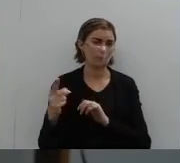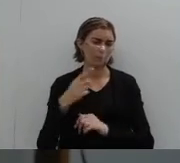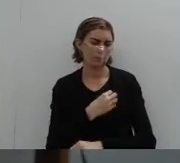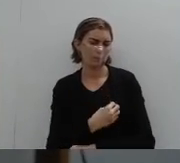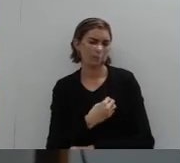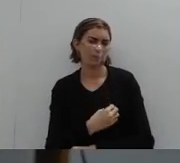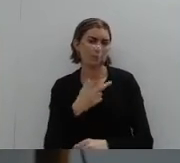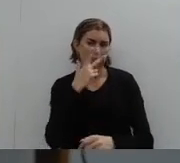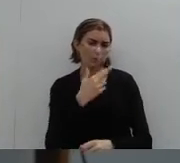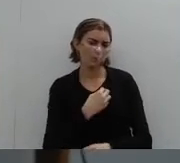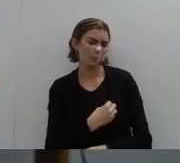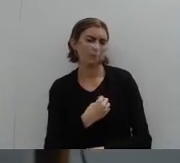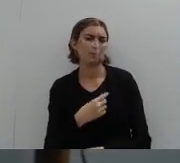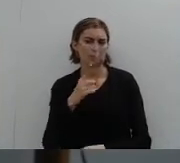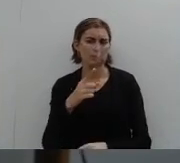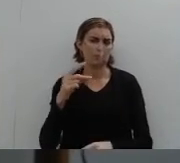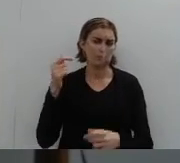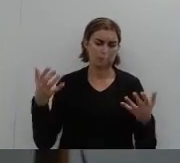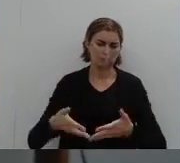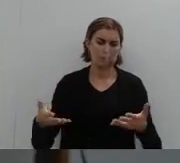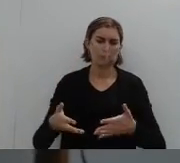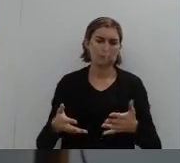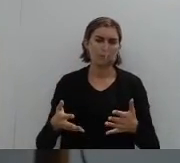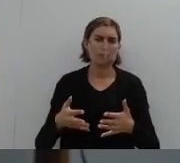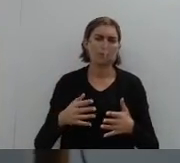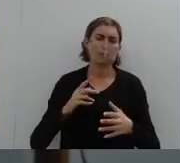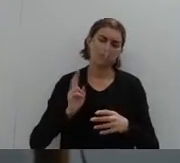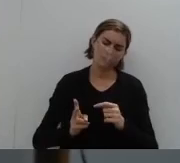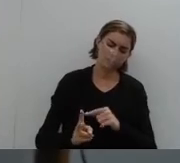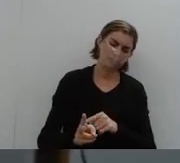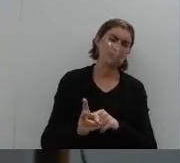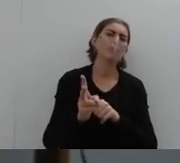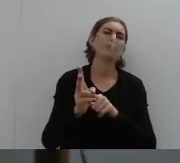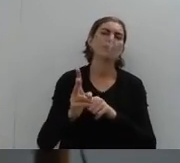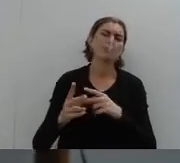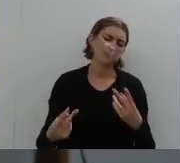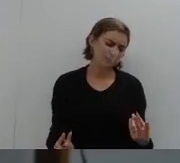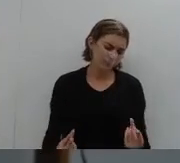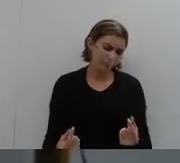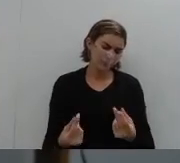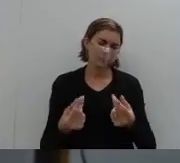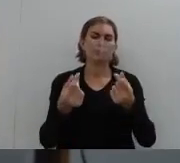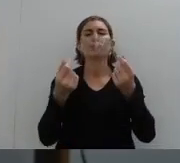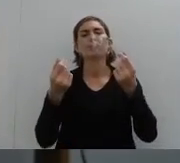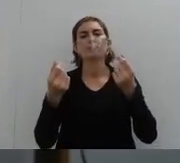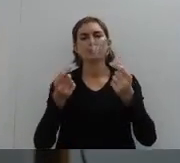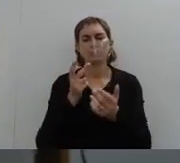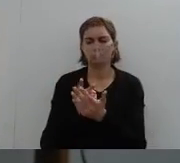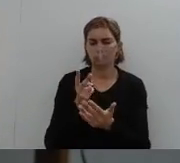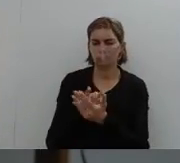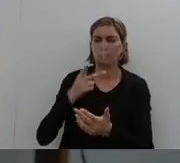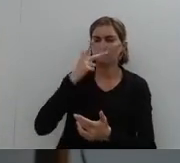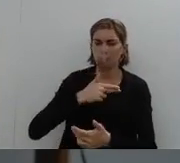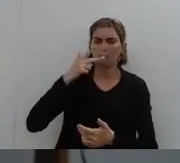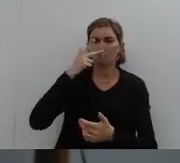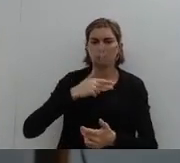viver a mesma vida que você viveu agora, eternamente, infinitas vezes, sempre